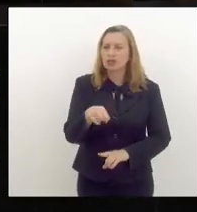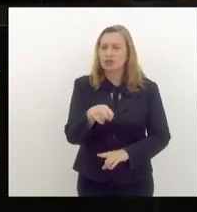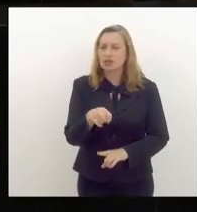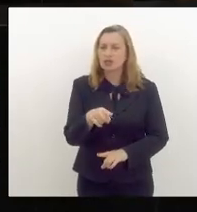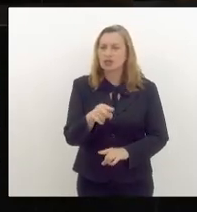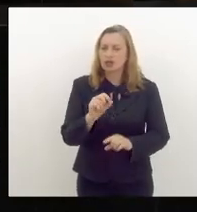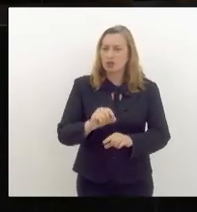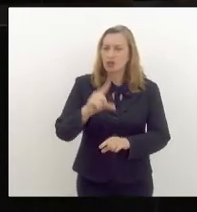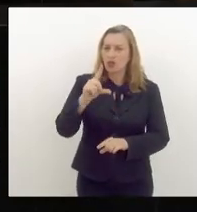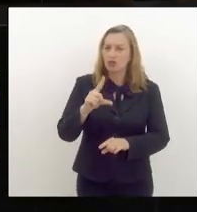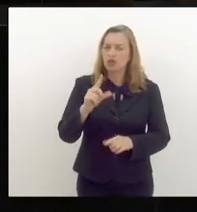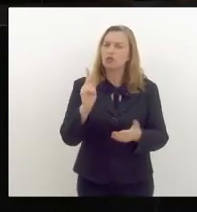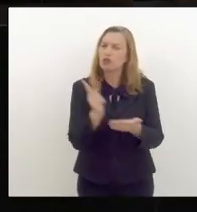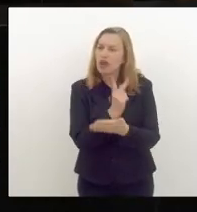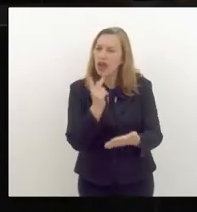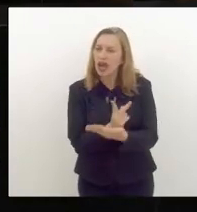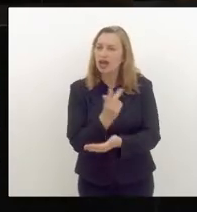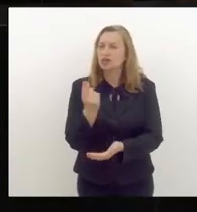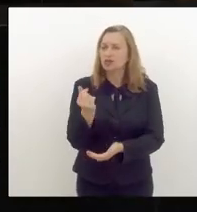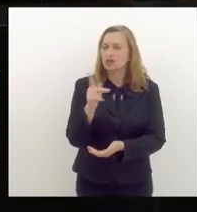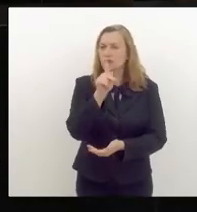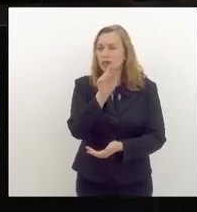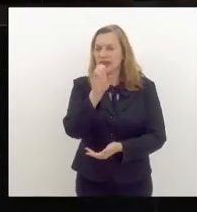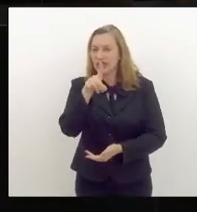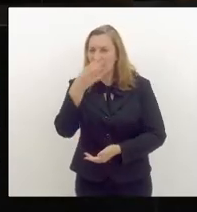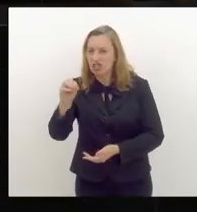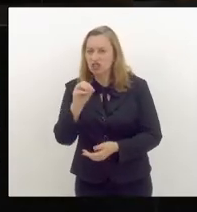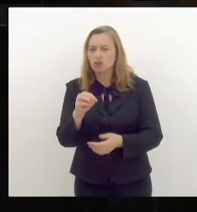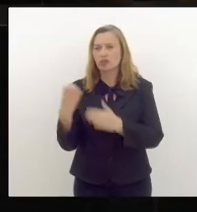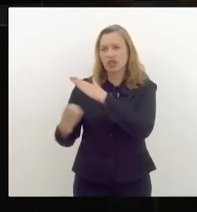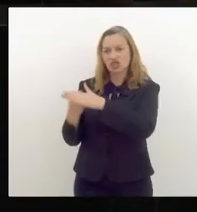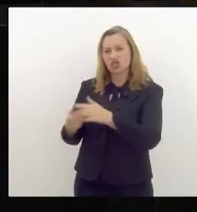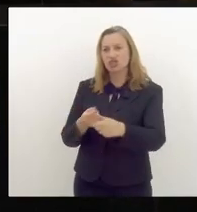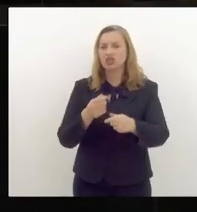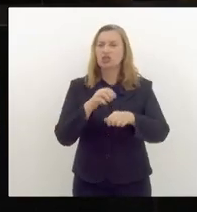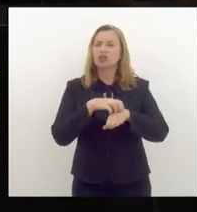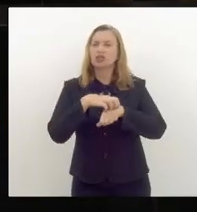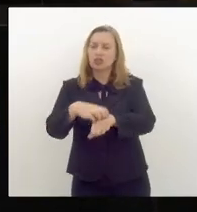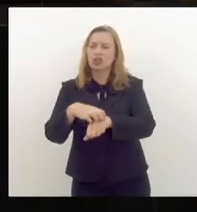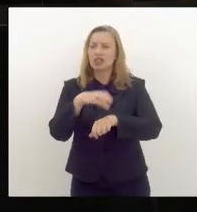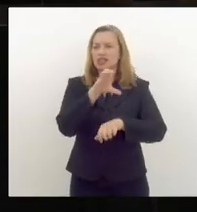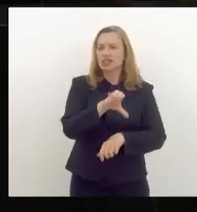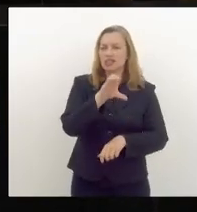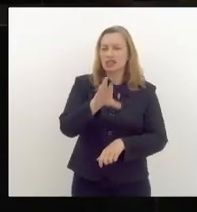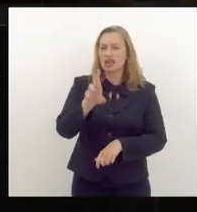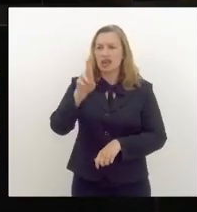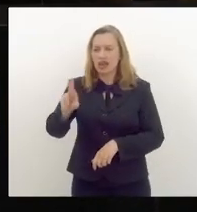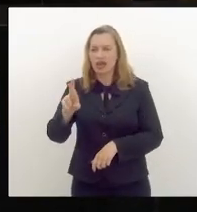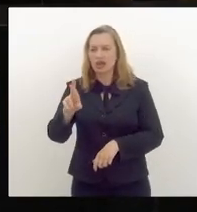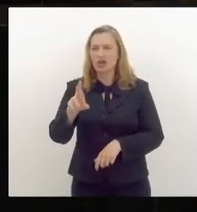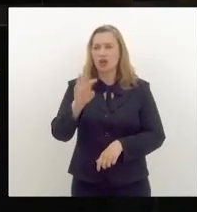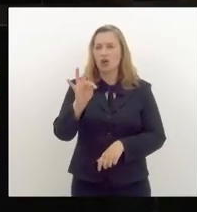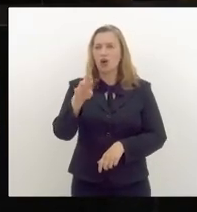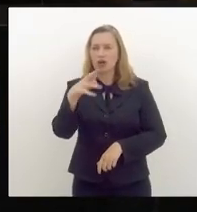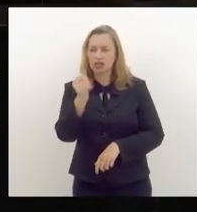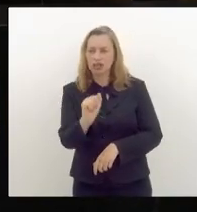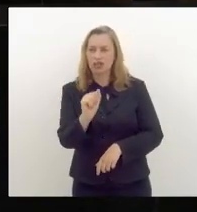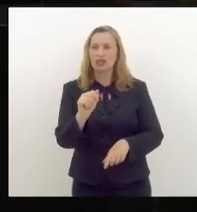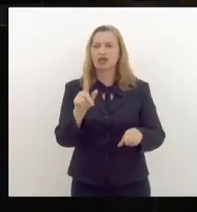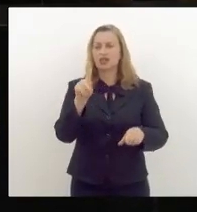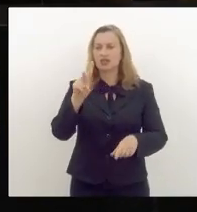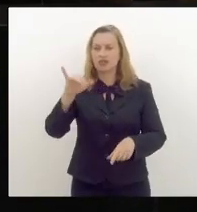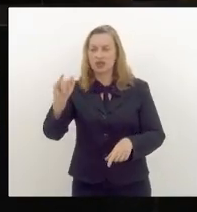aumento malfadado que foi concedido pela agência de transporte para CCR Rota e para Via Lagos